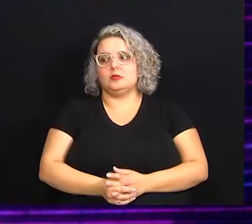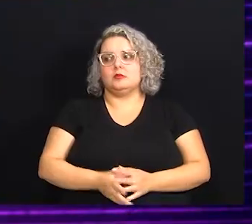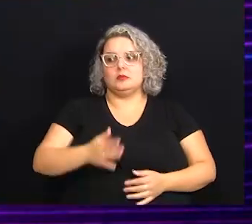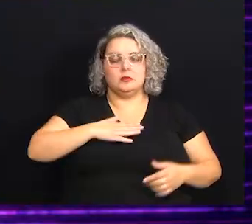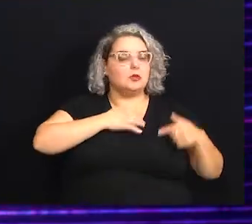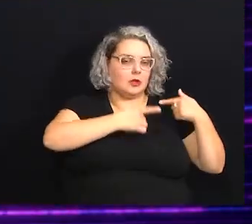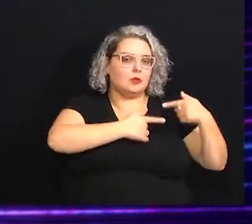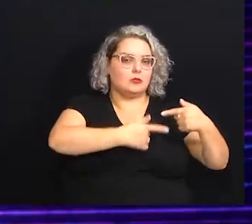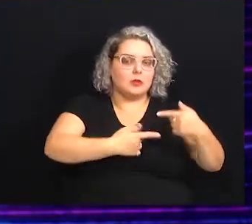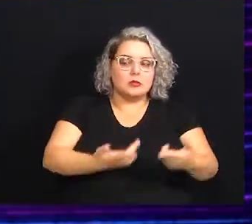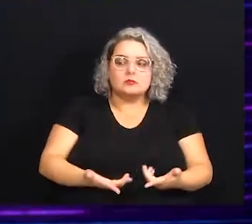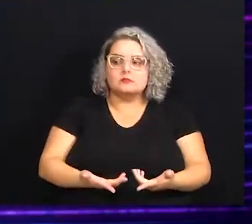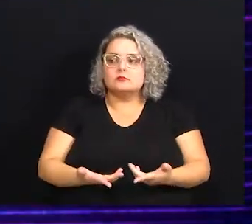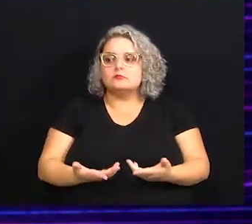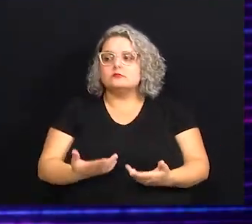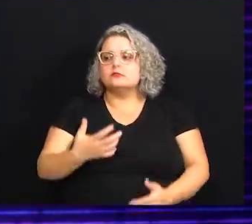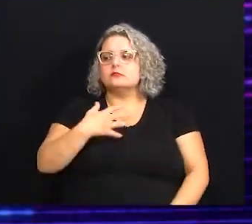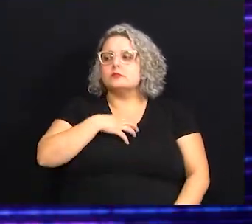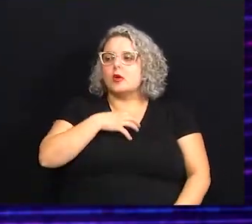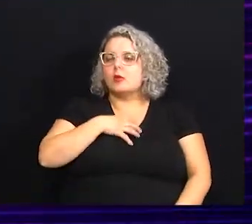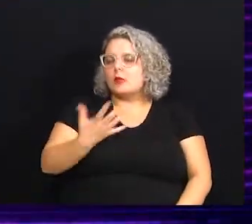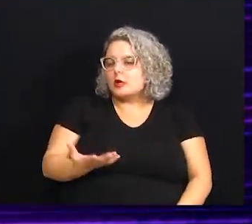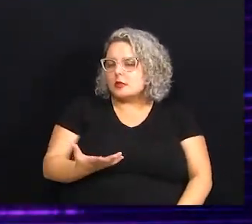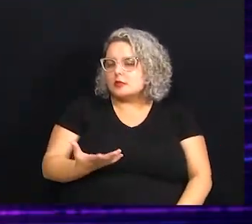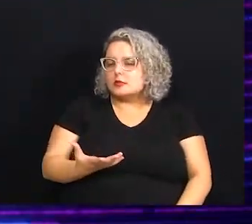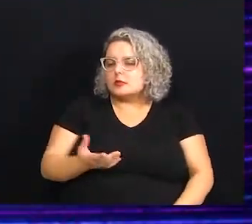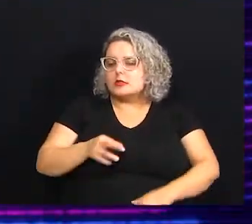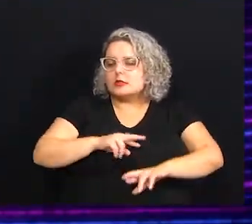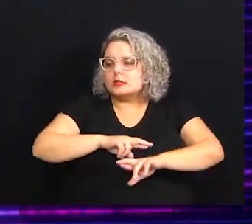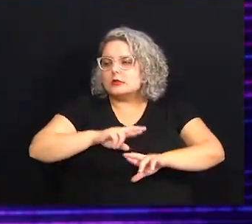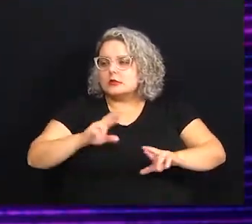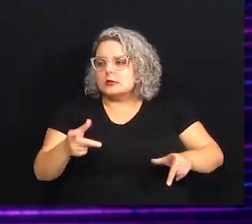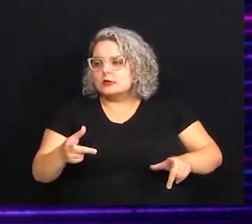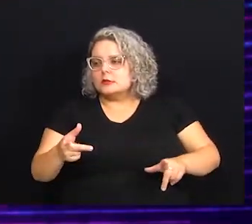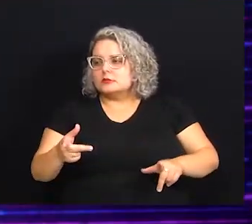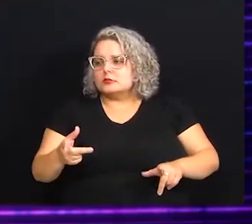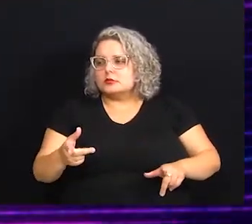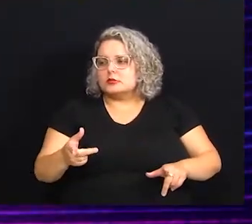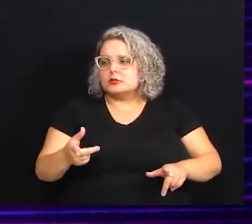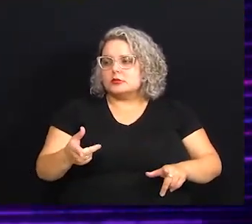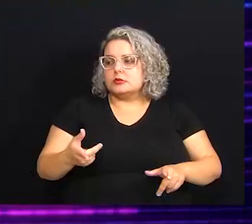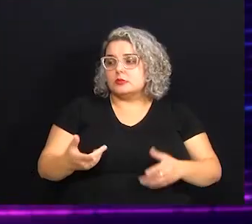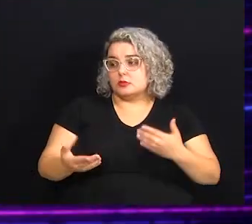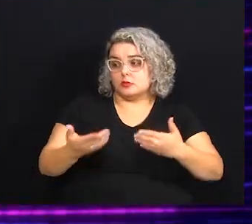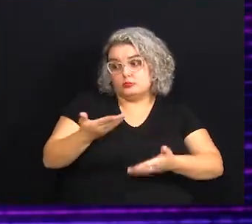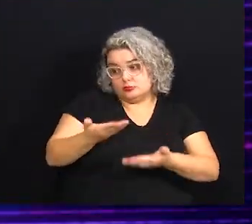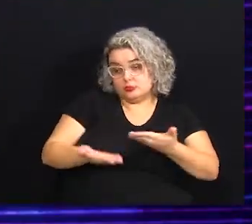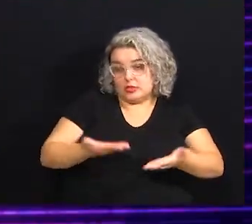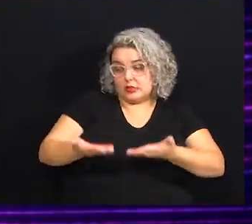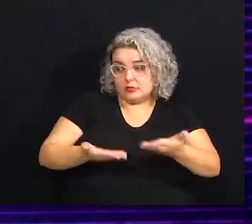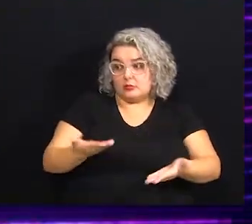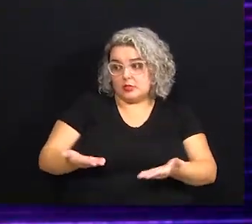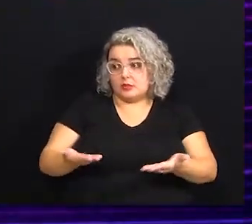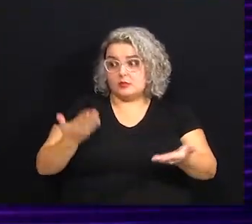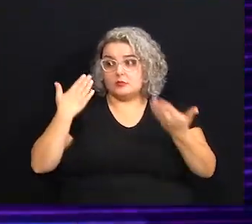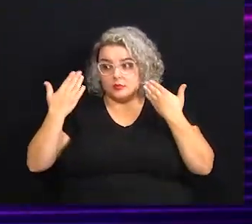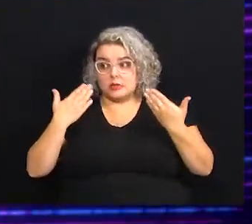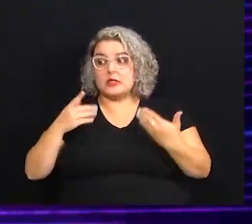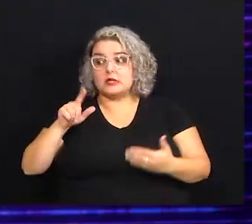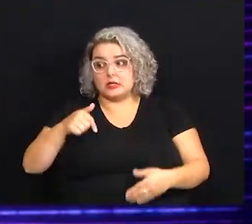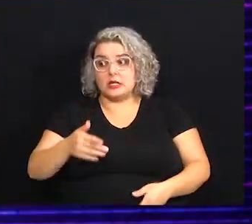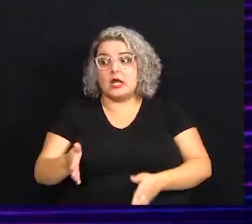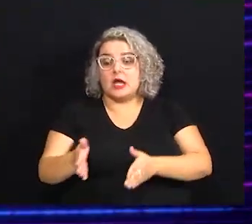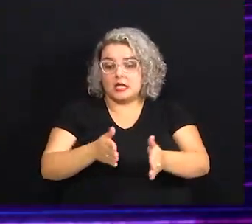minha geração uma forma indissociável entre o transtorno a ele atribuído por um tratamento psiquiátrico que é crescentemente